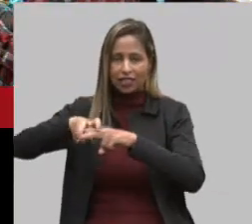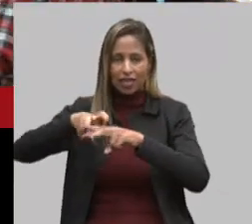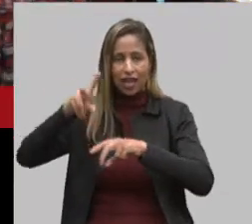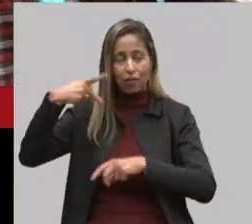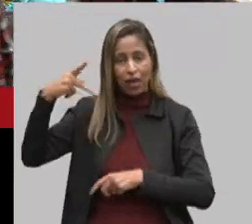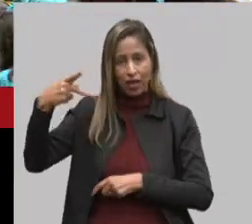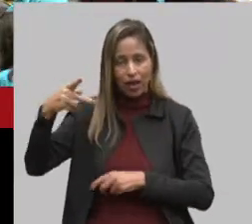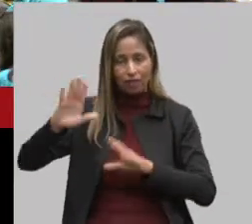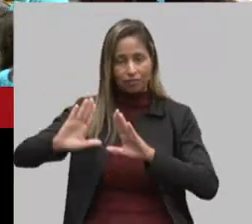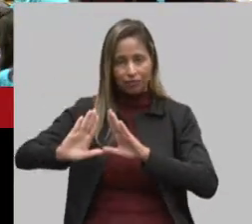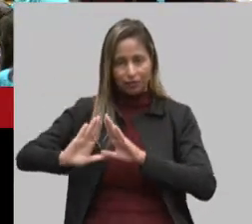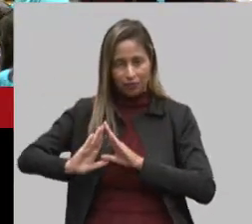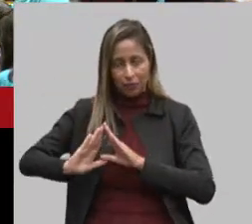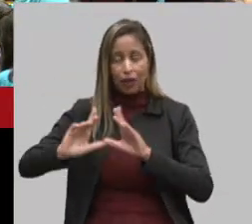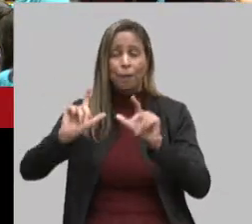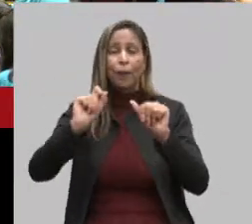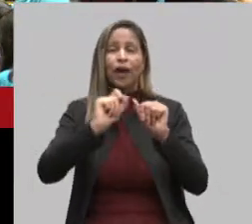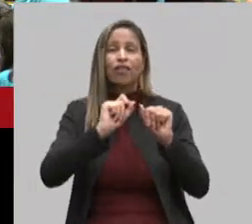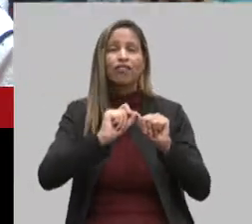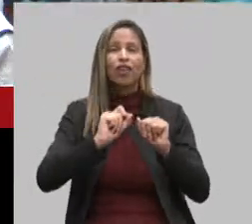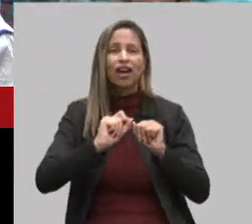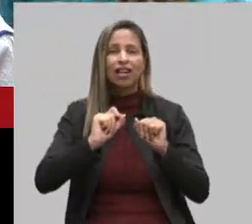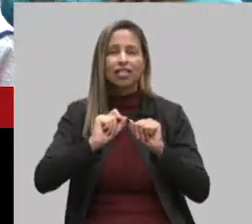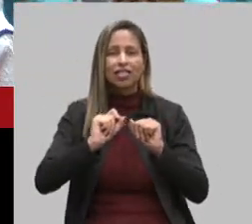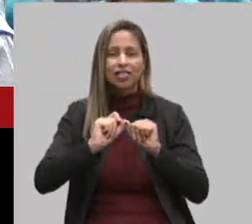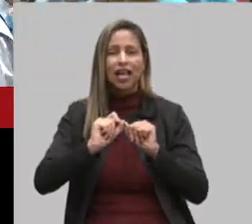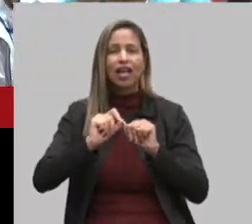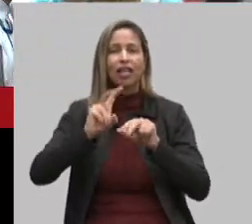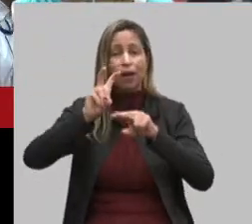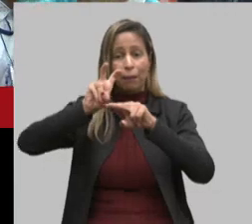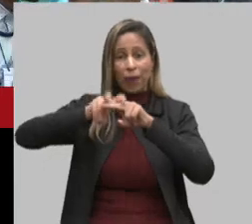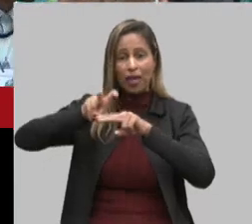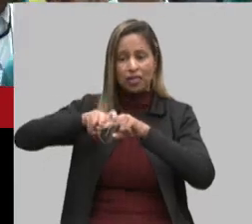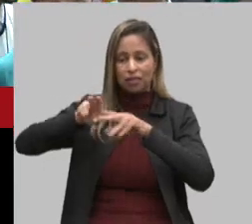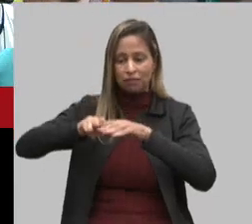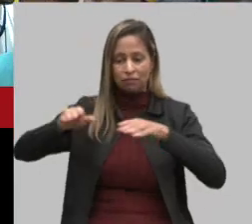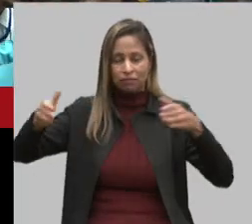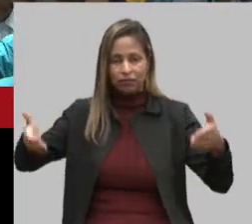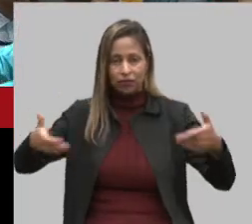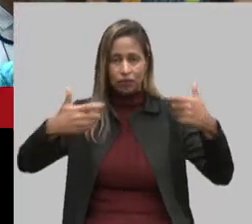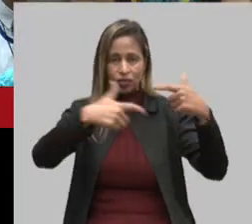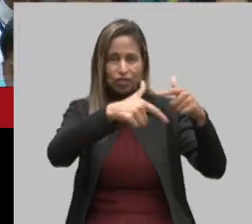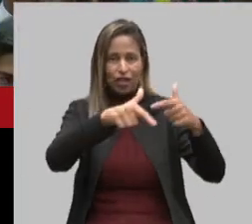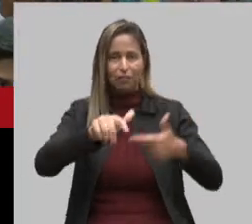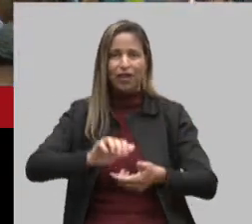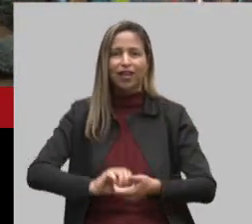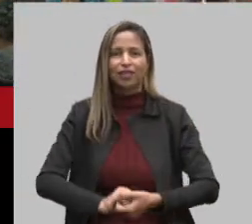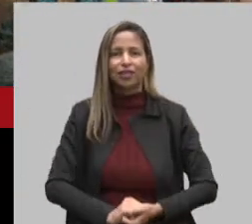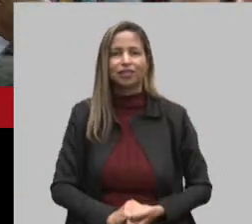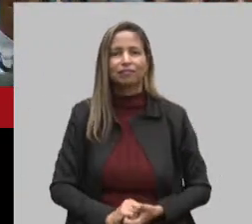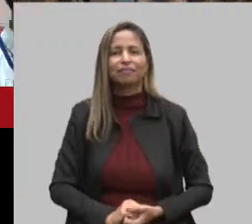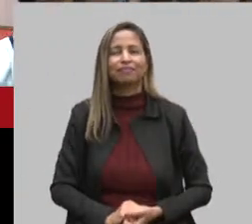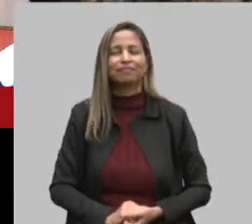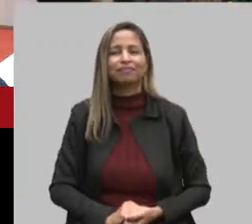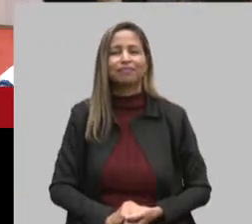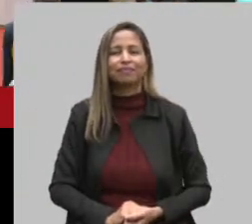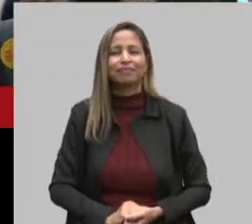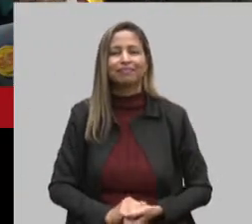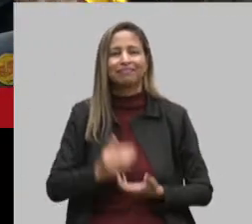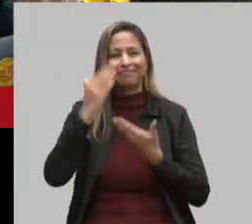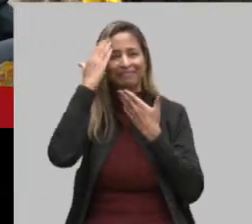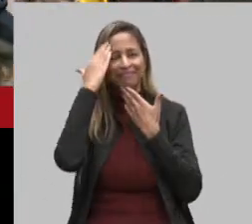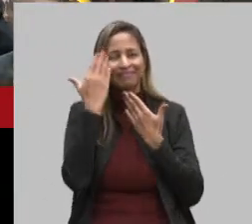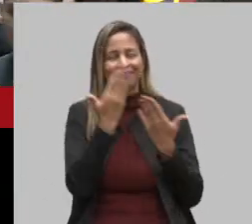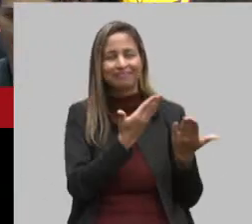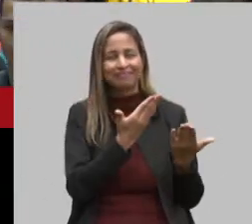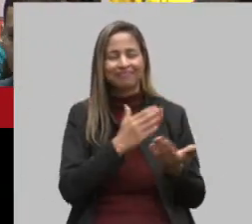Assembleia para fazer a composição da mesa de trabalhos Muito obrigado deputada